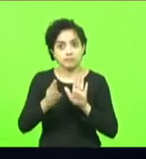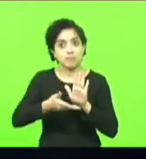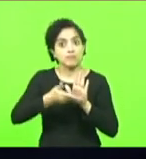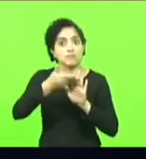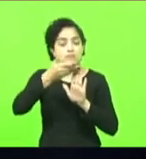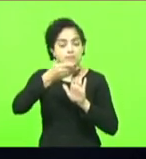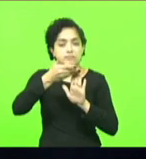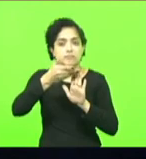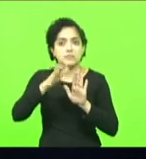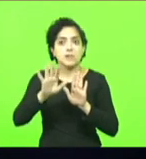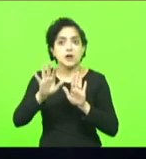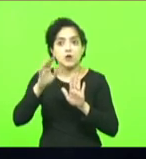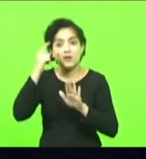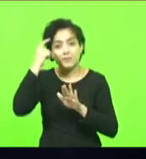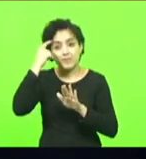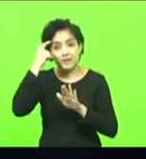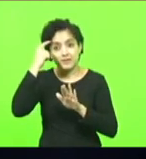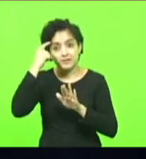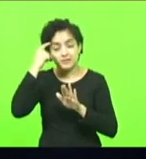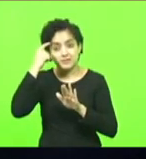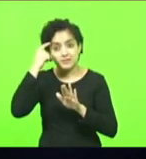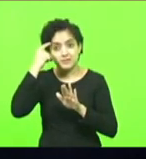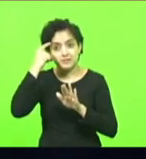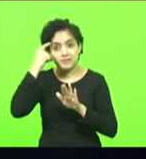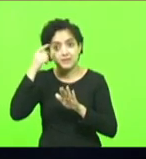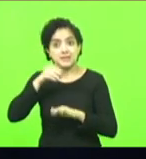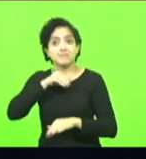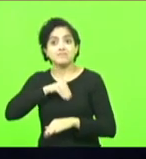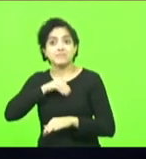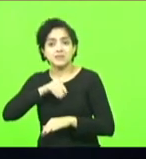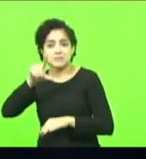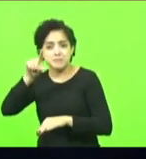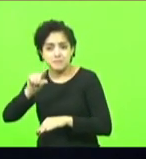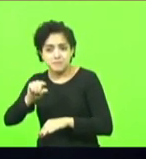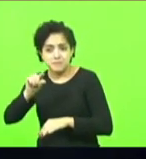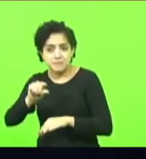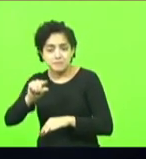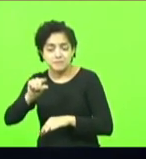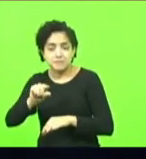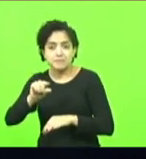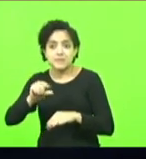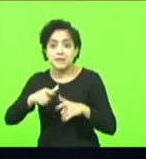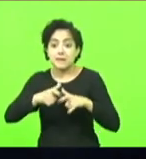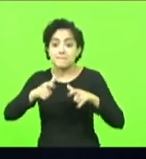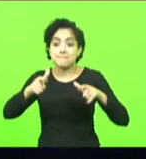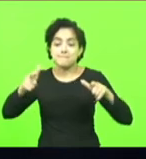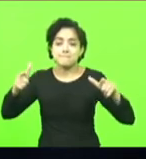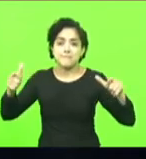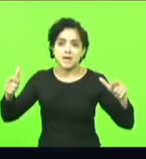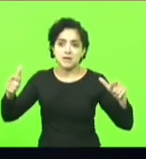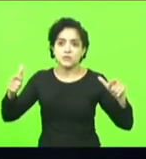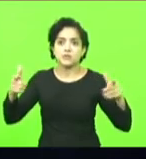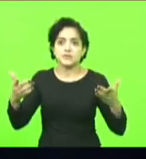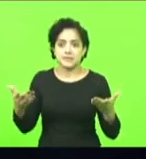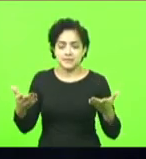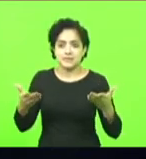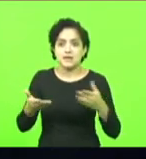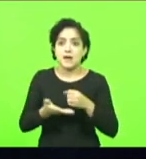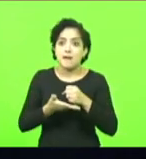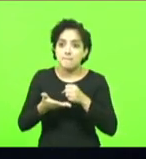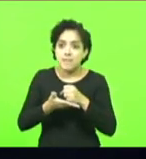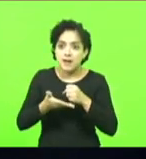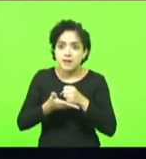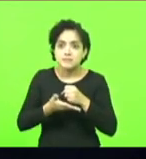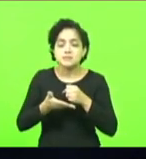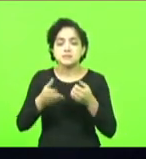altos. Imagine aquele que ganha um salário mínimo, que é a grande massa do povo, é a base da